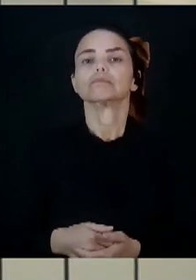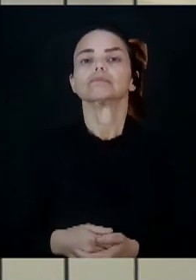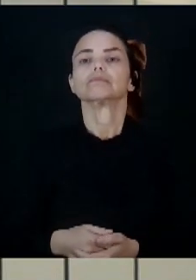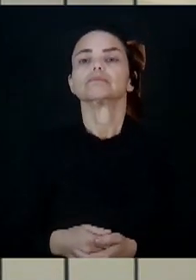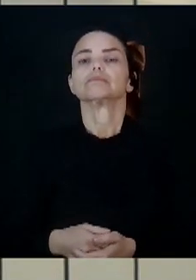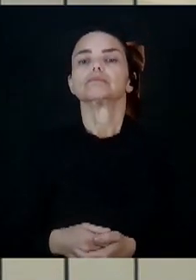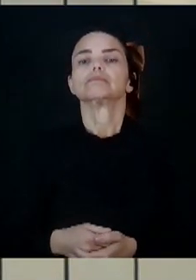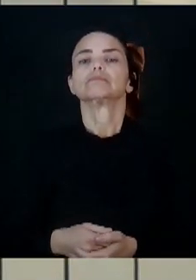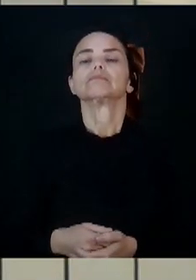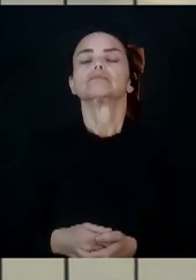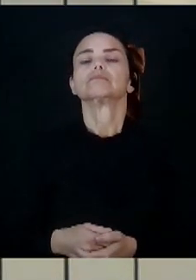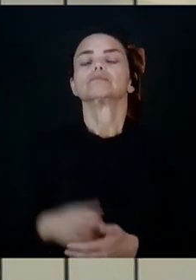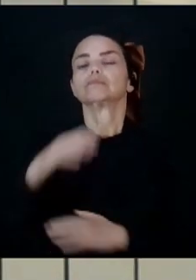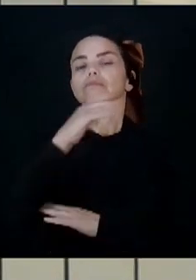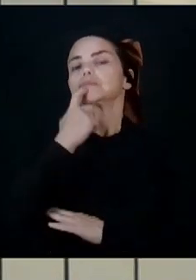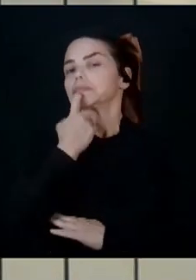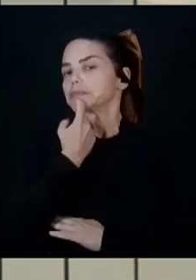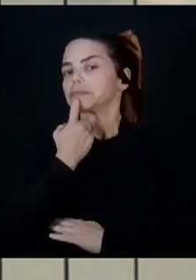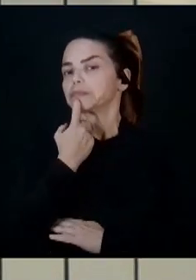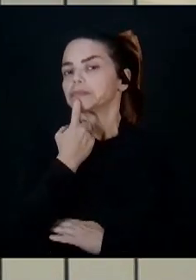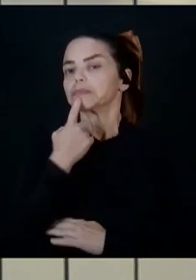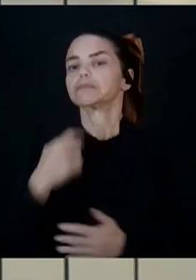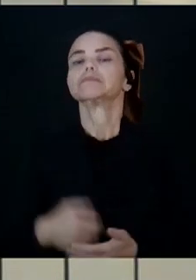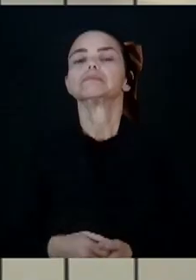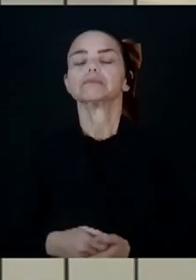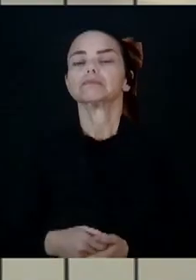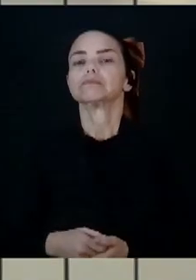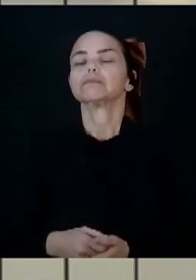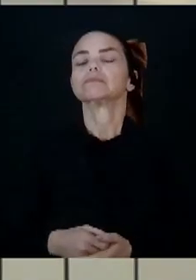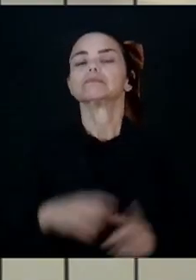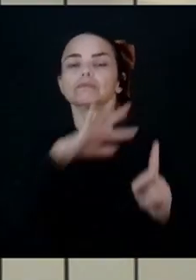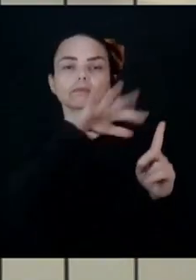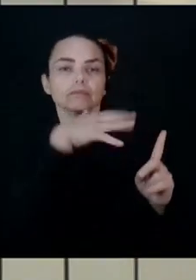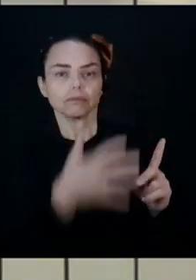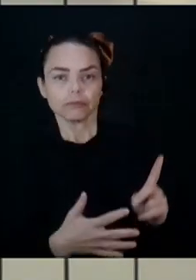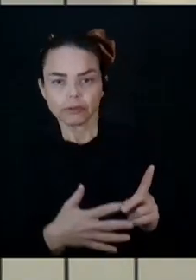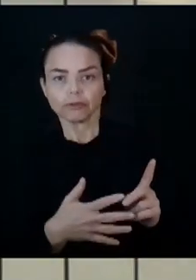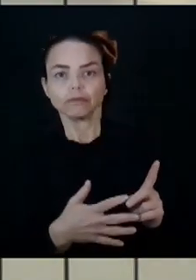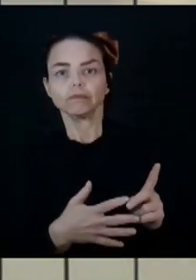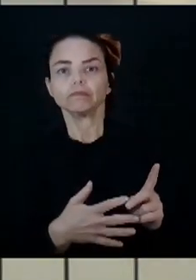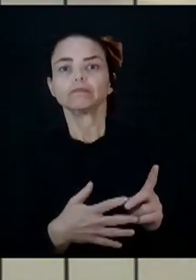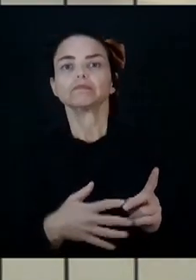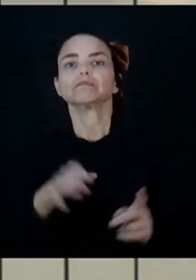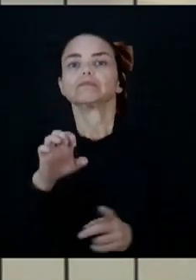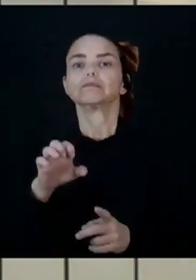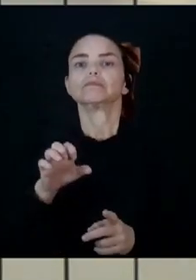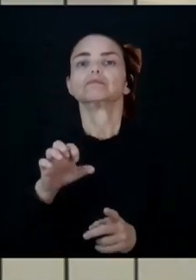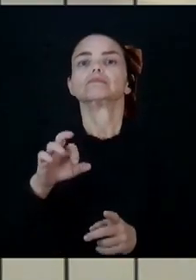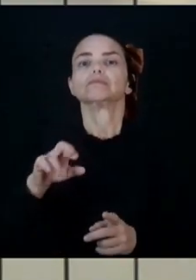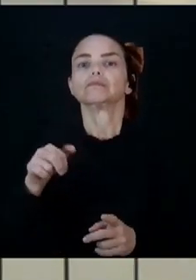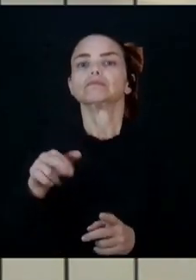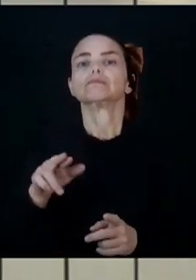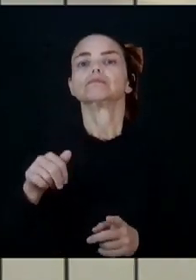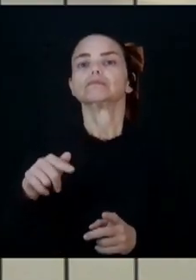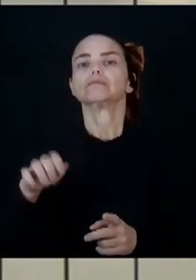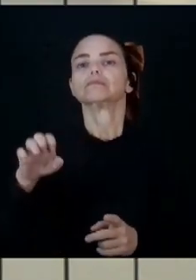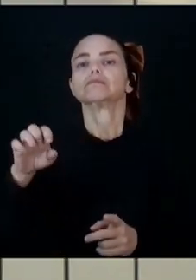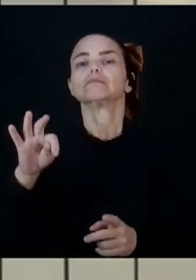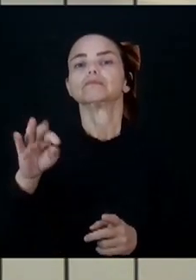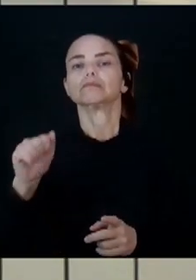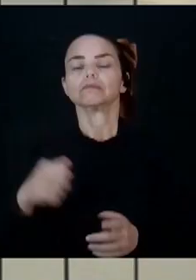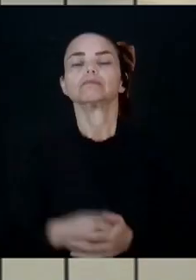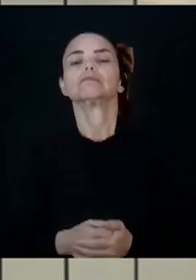A Câmara Municipal de Campinas homenageou a Henriqueta da Conceição Carvalho Coelho com o título